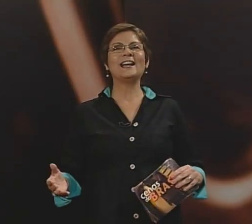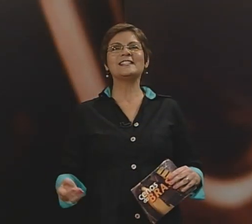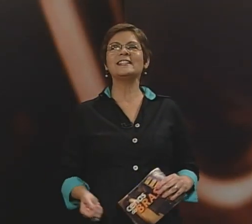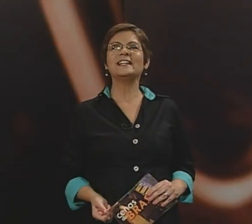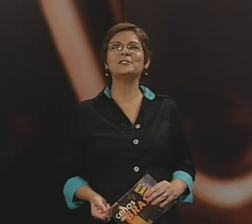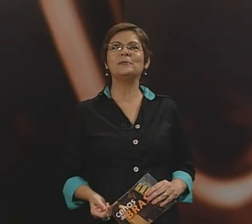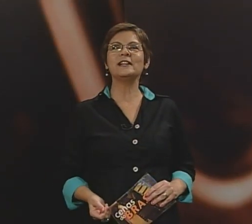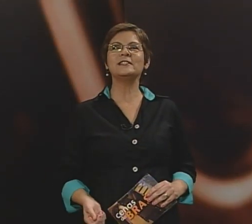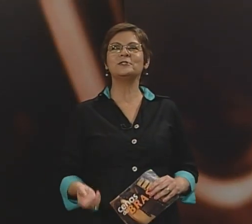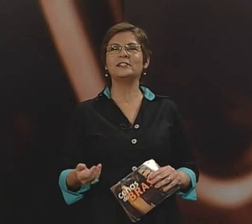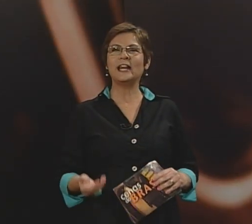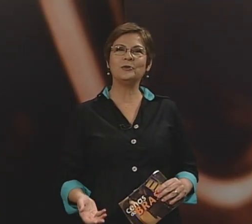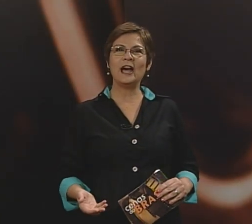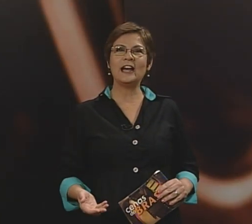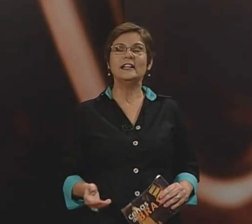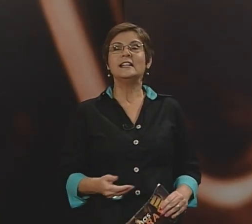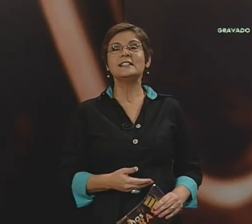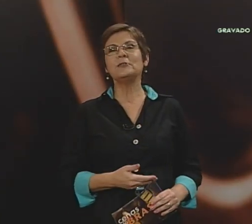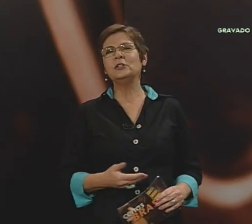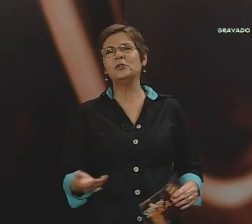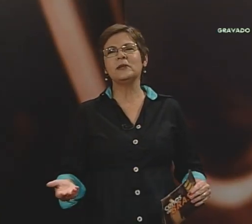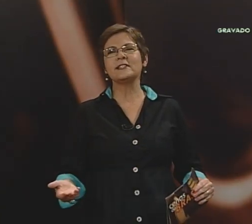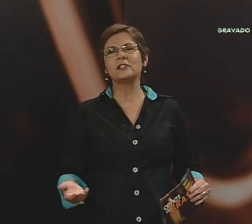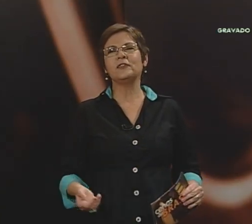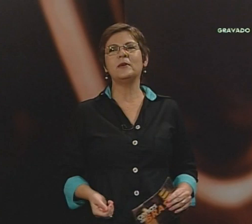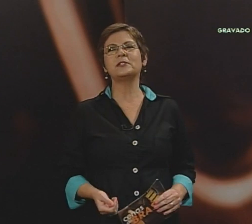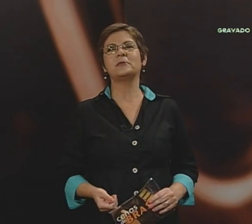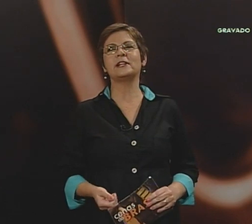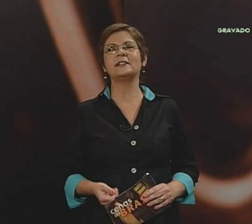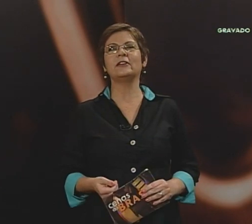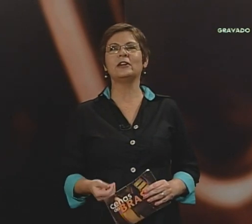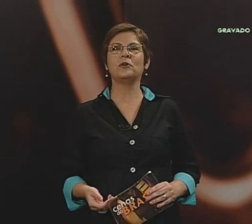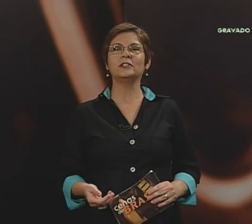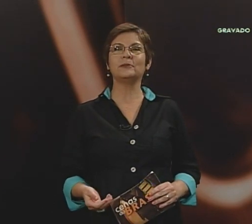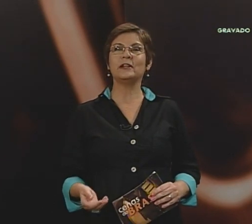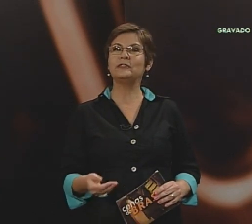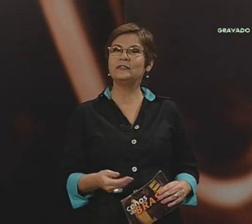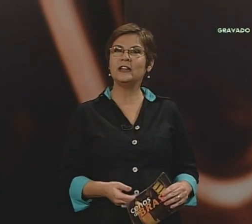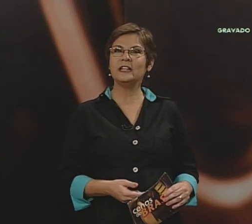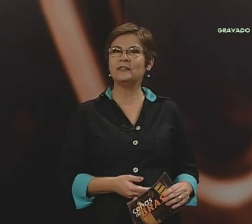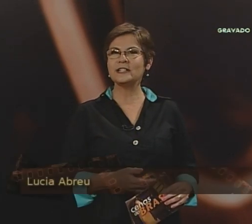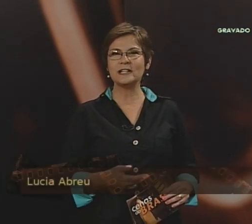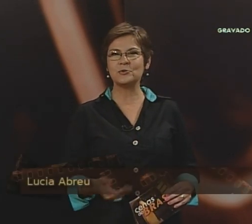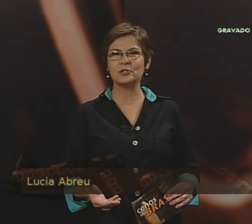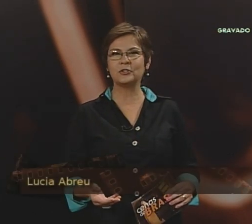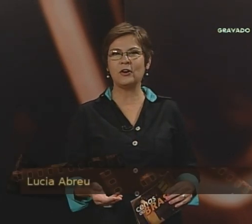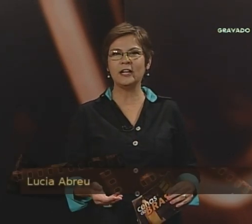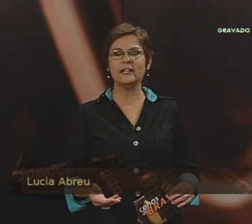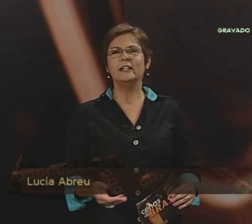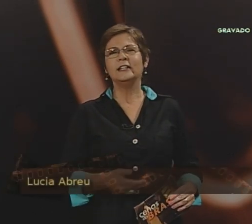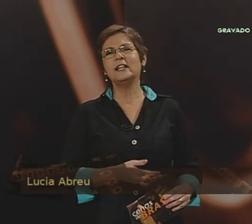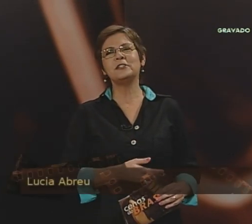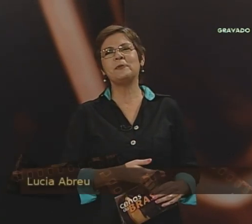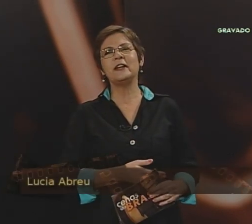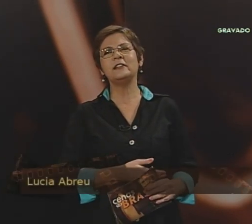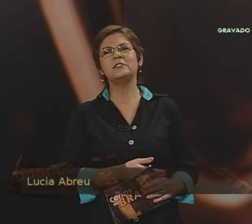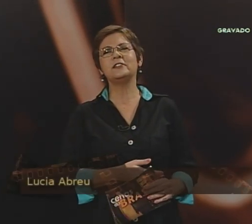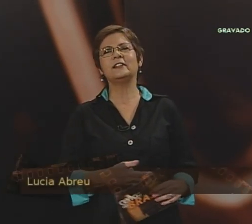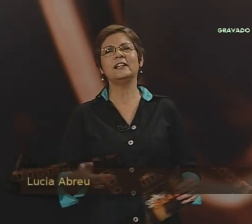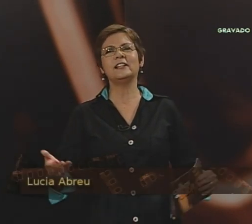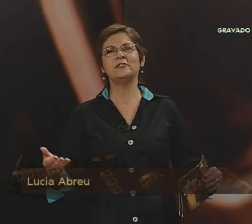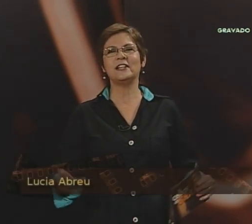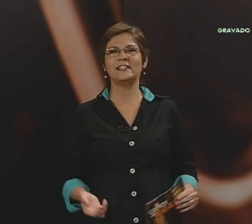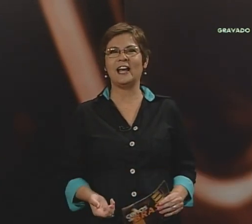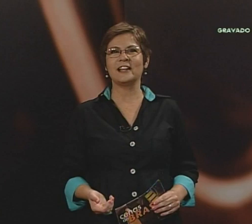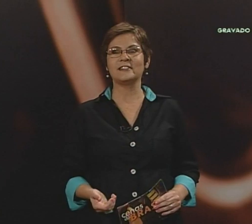Olá cenas do Brasil está no ar são inúmeras as formas que o brasileiro encontra para viver e fazer sua história Neste País